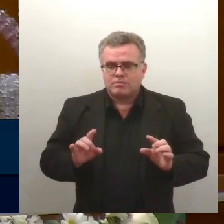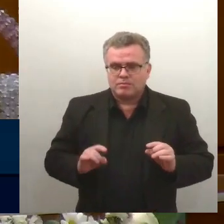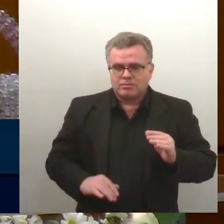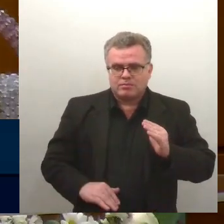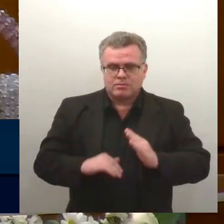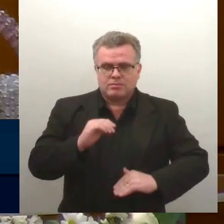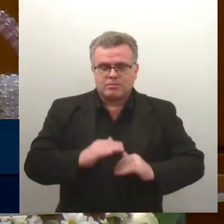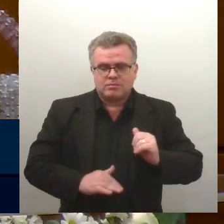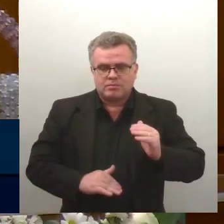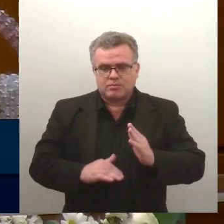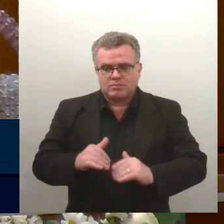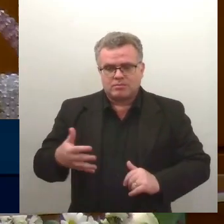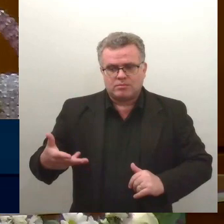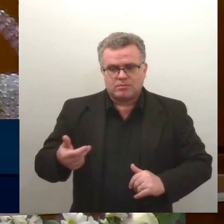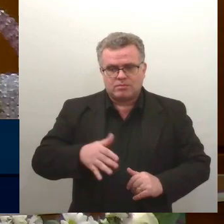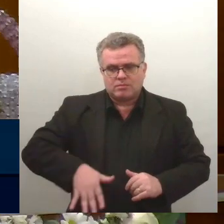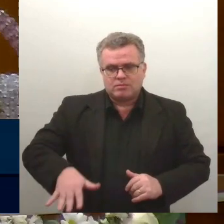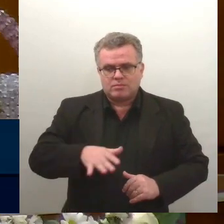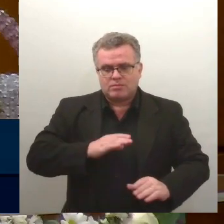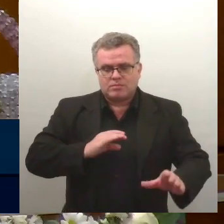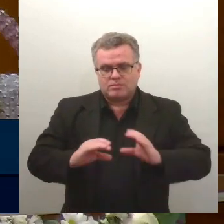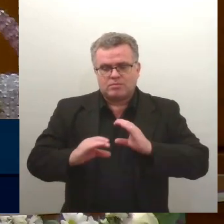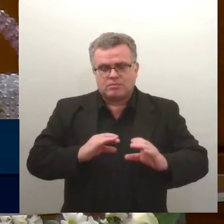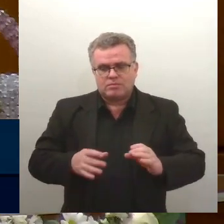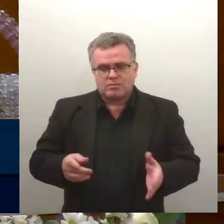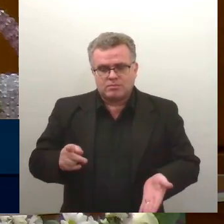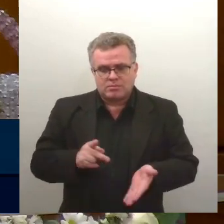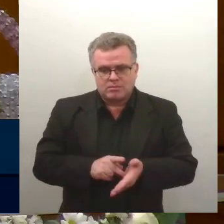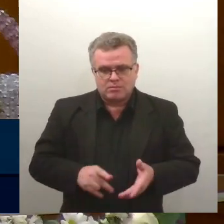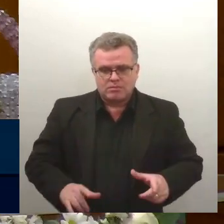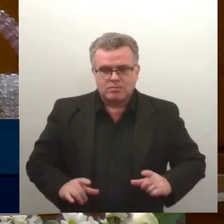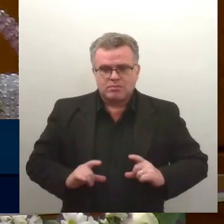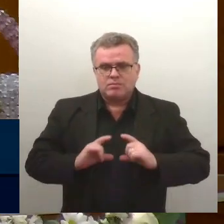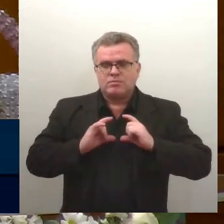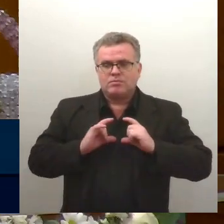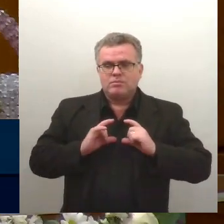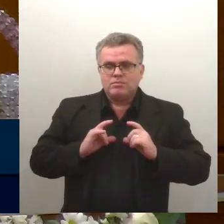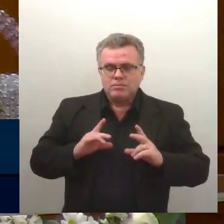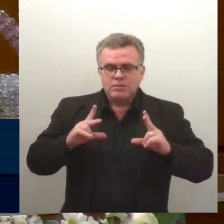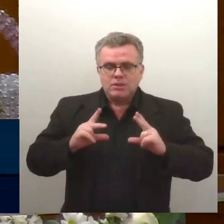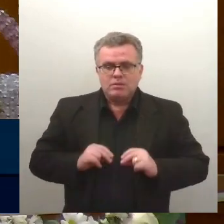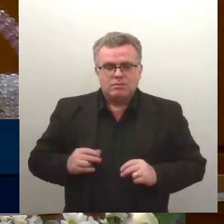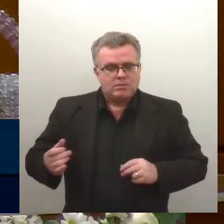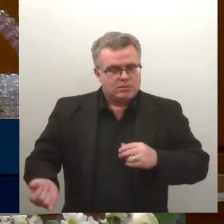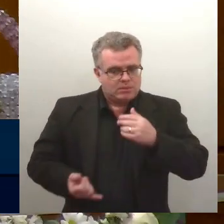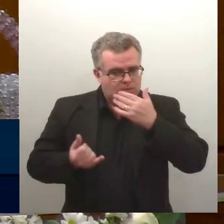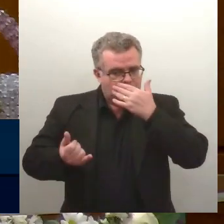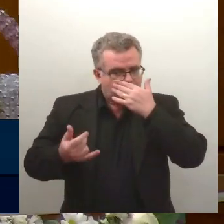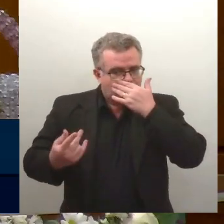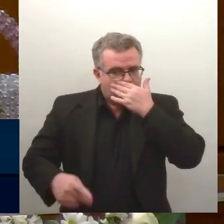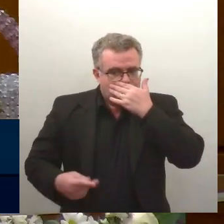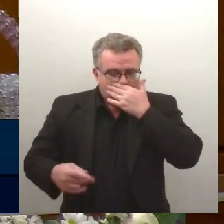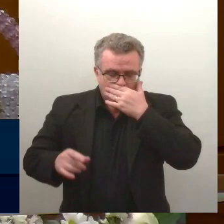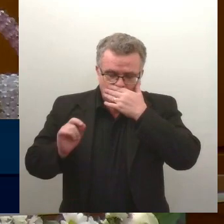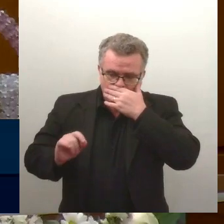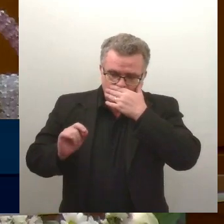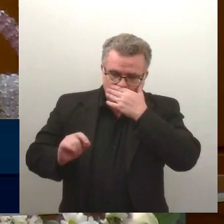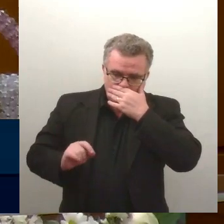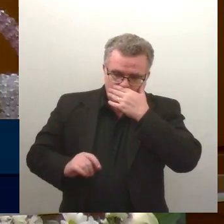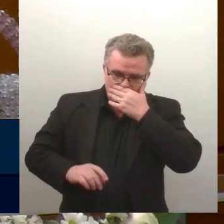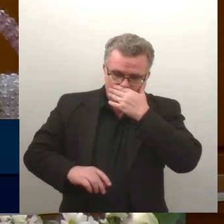essa medalha tão importante do nosso Estado. Aproveito este momento de grande alegria para